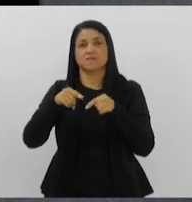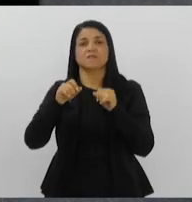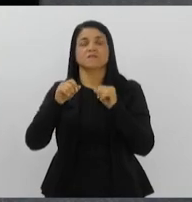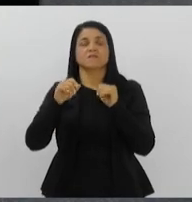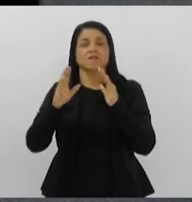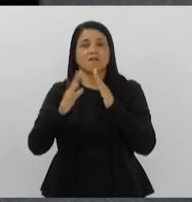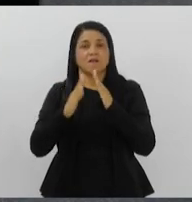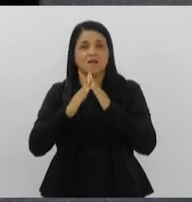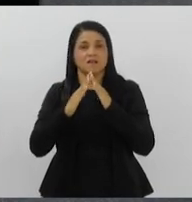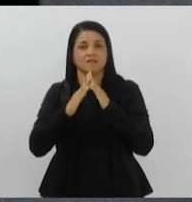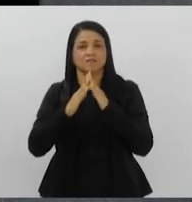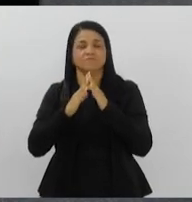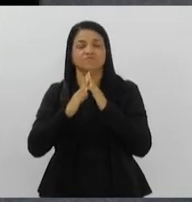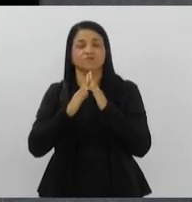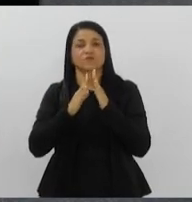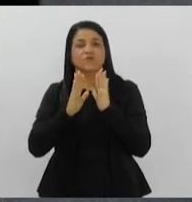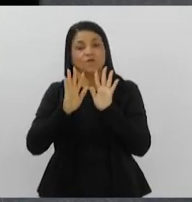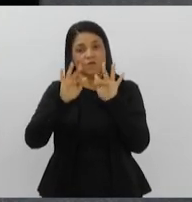expediente final,